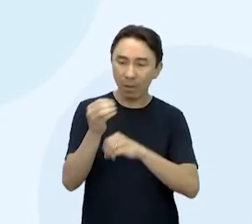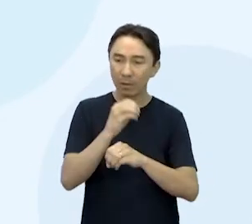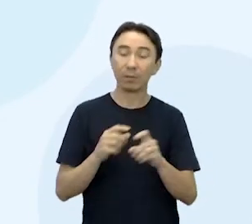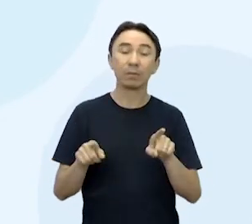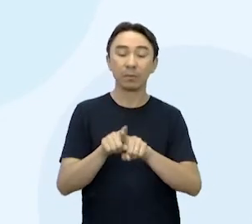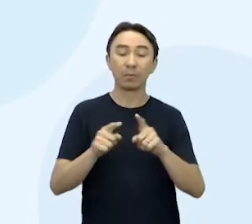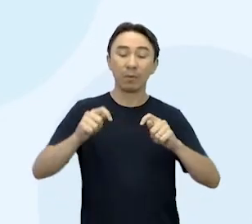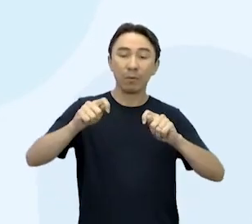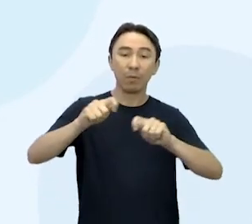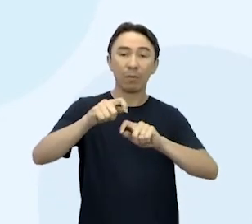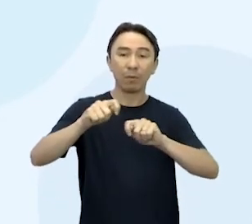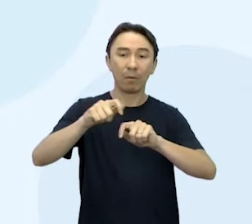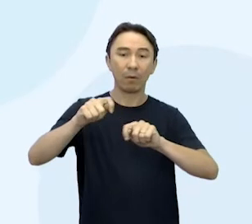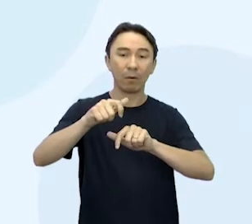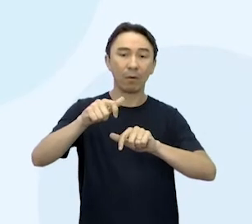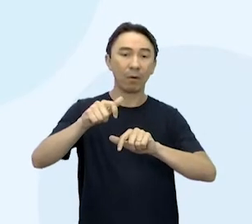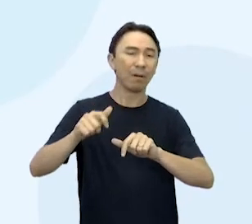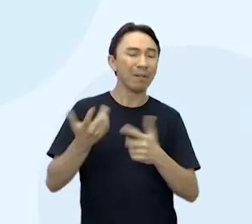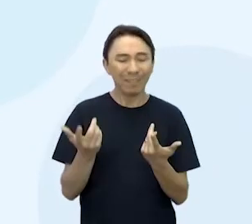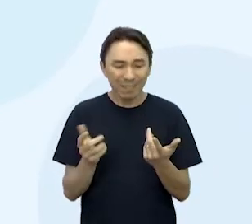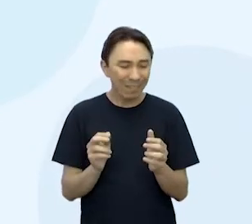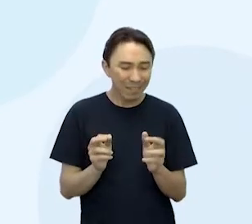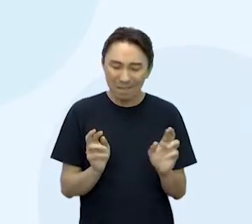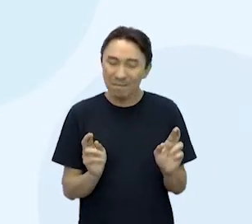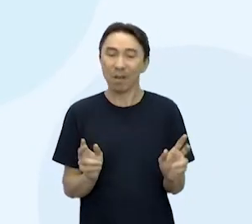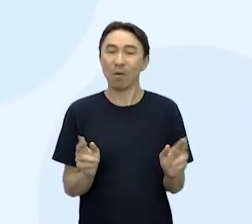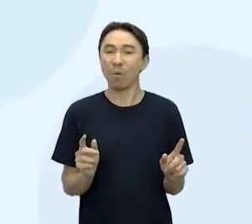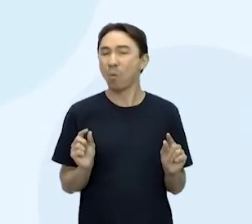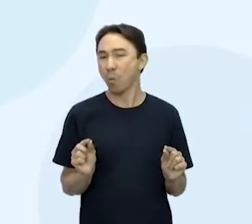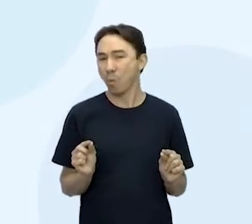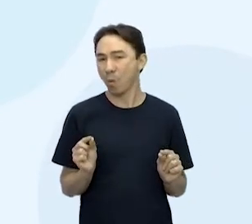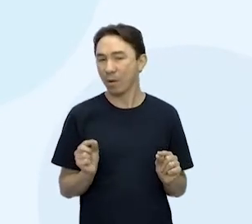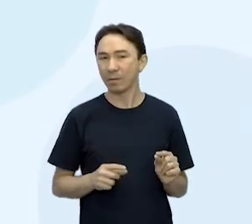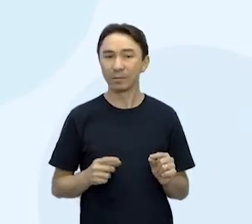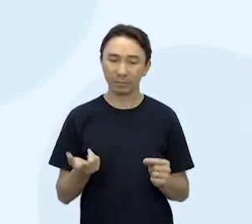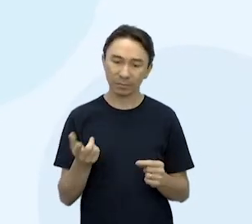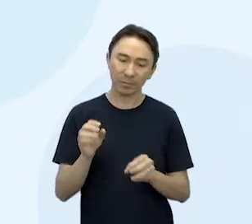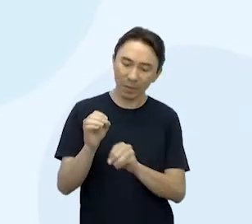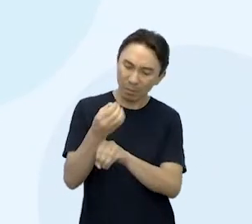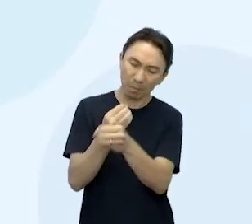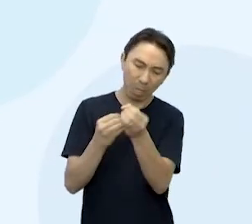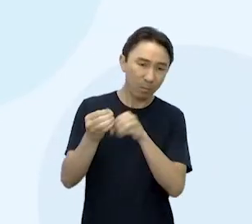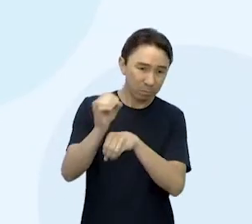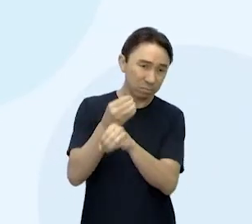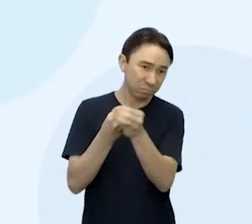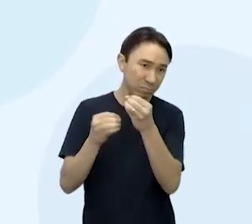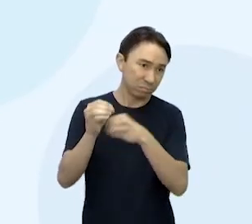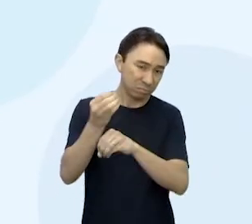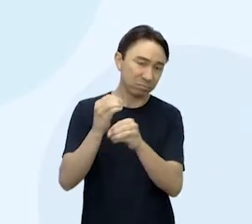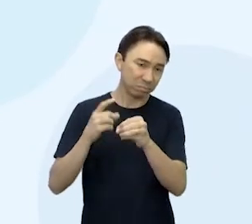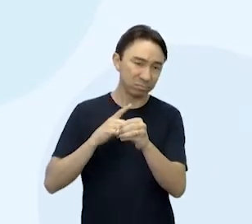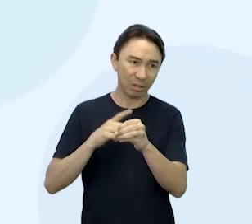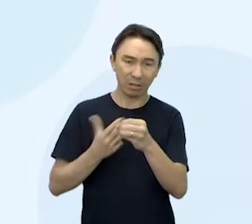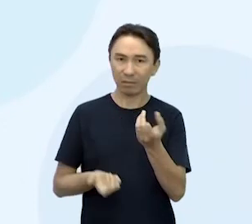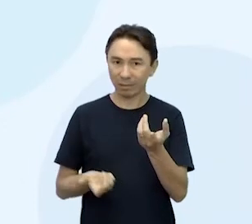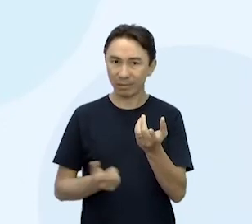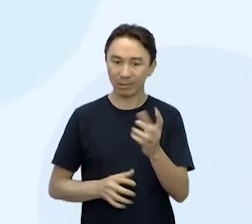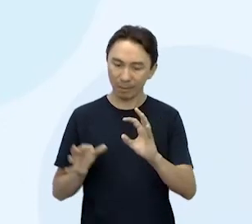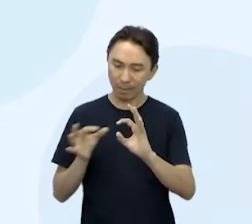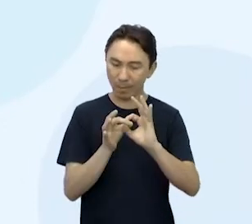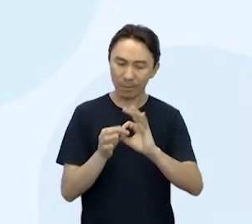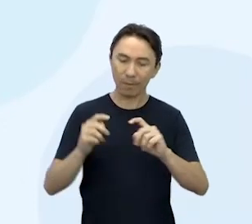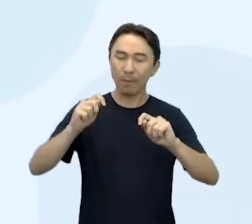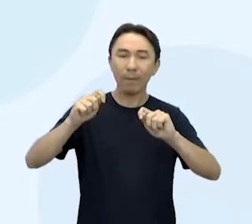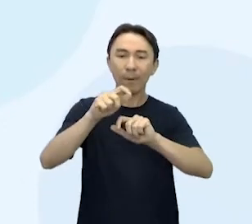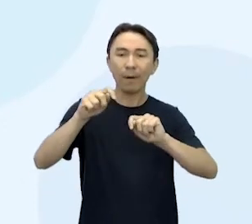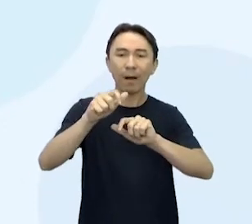covalentes. Qual a diferença entre os dois, tá? Porque uma molécula, ela é formada por ligação covalente, então qual é a